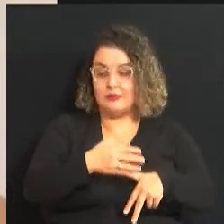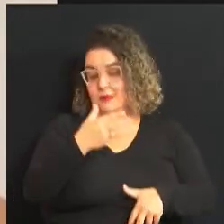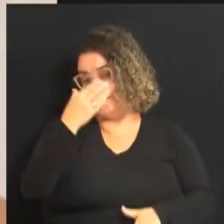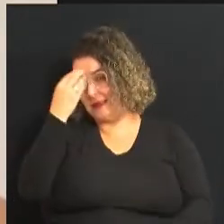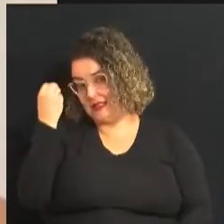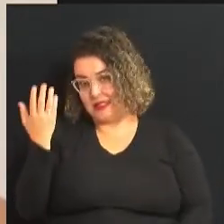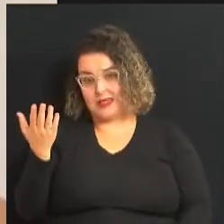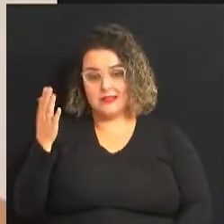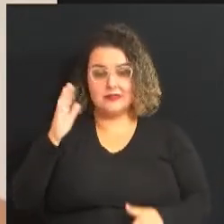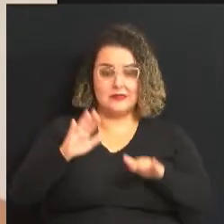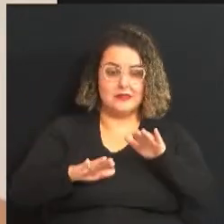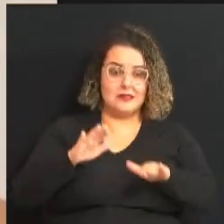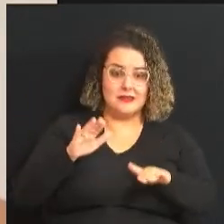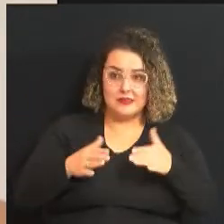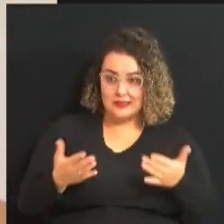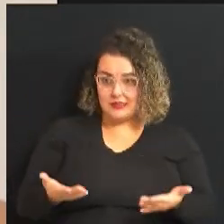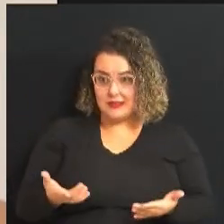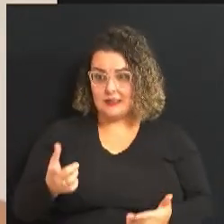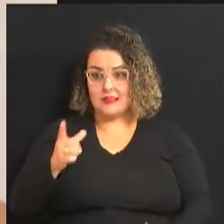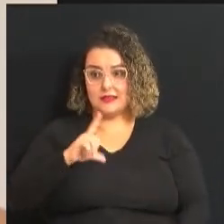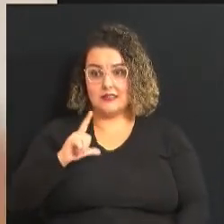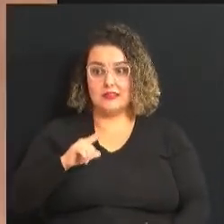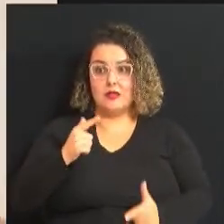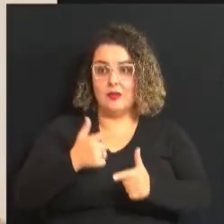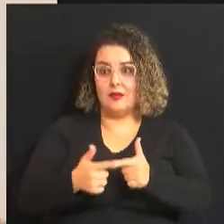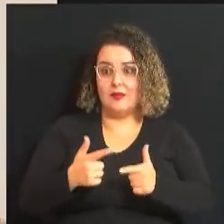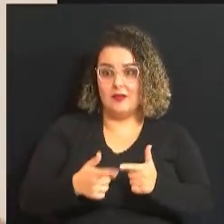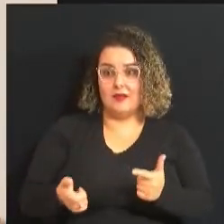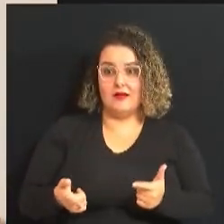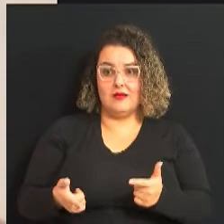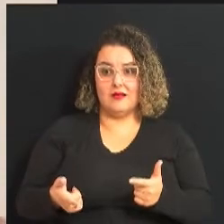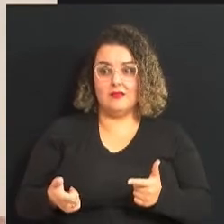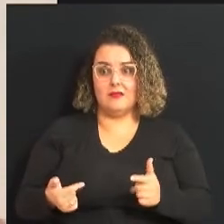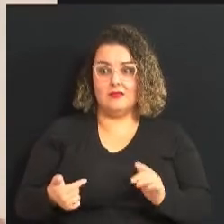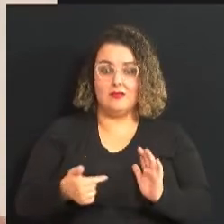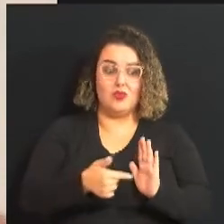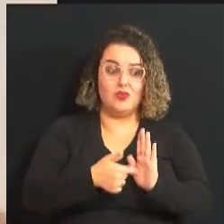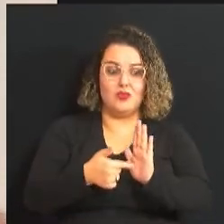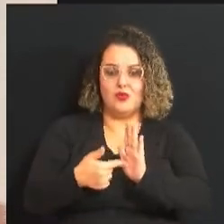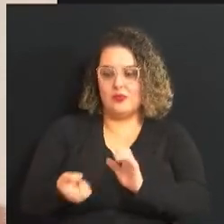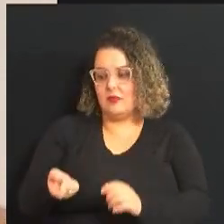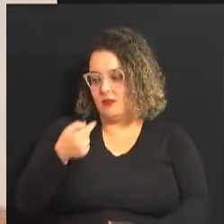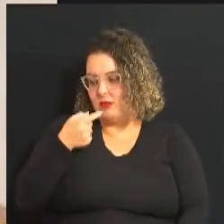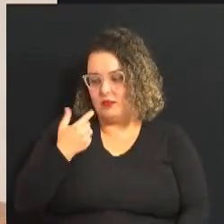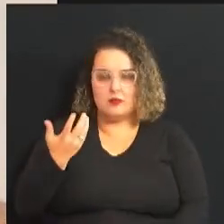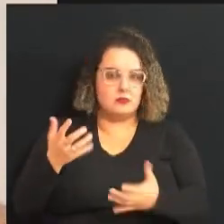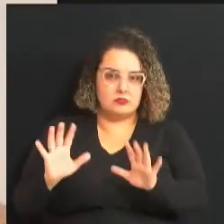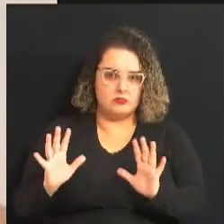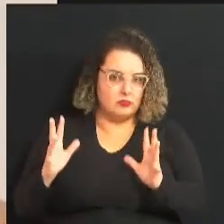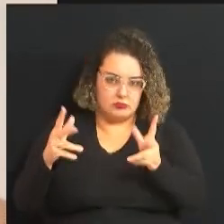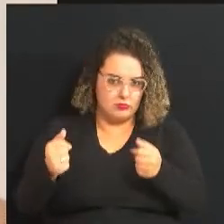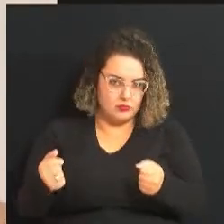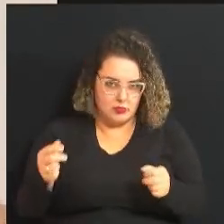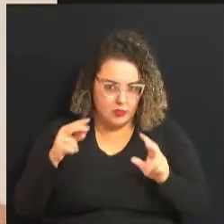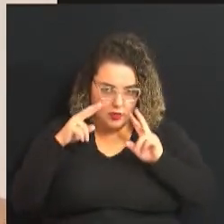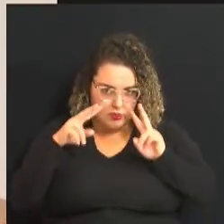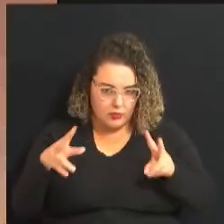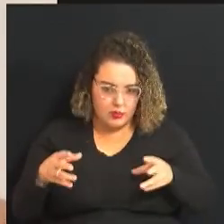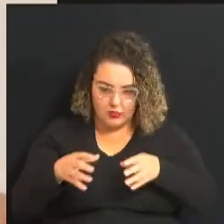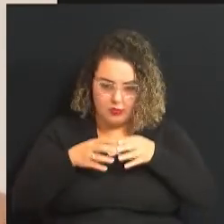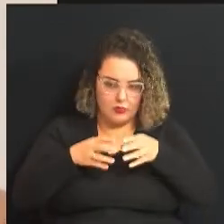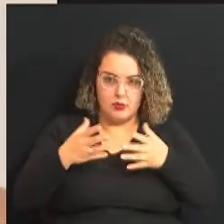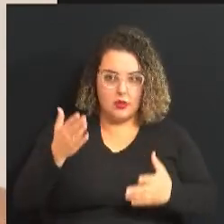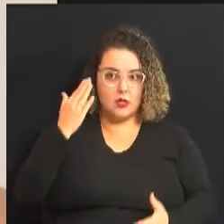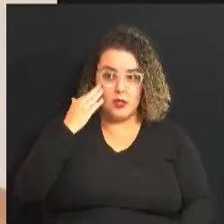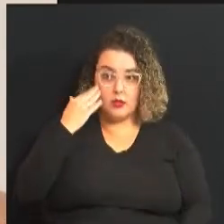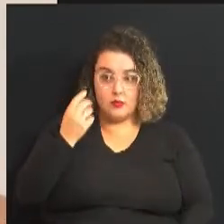às vezes tem um problema fica muito à mostra, né, o comprimido, e ela não quer que todo mundo ali que convive com ela saiba que ela